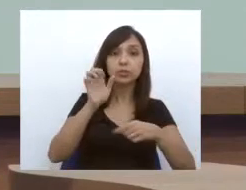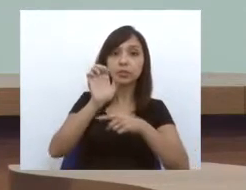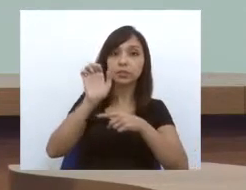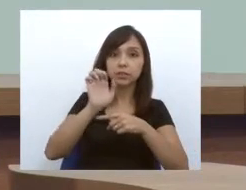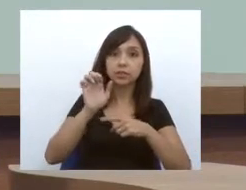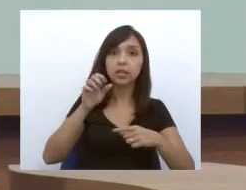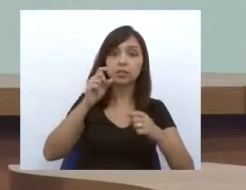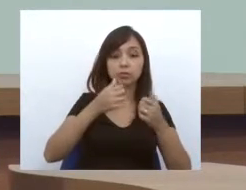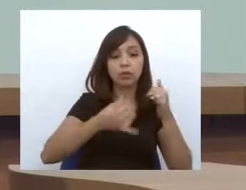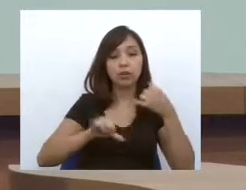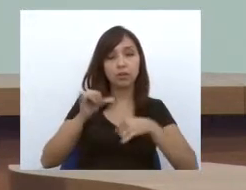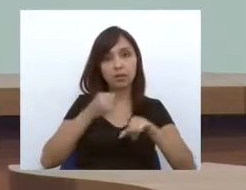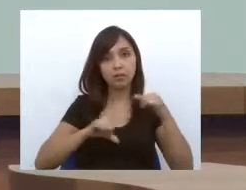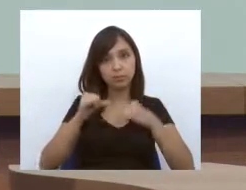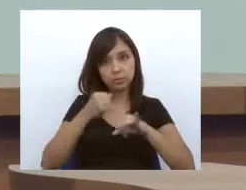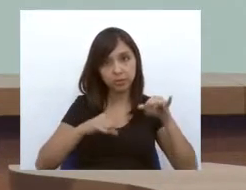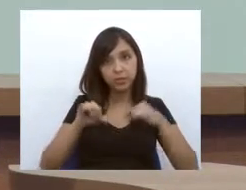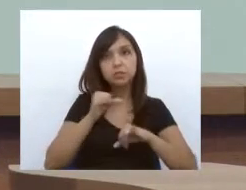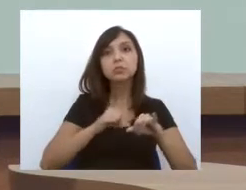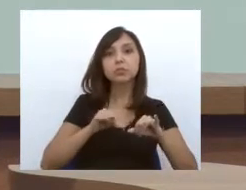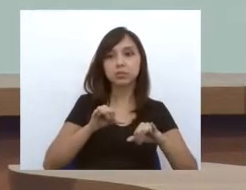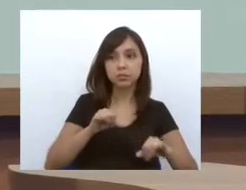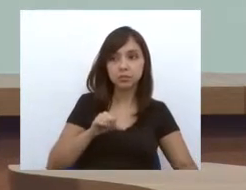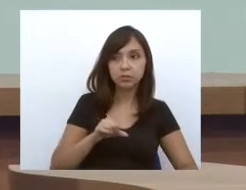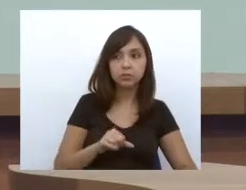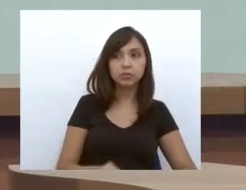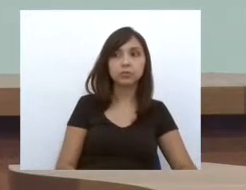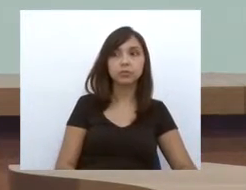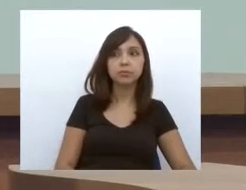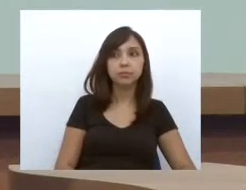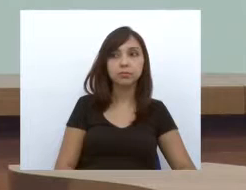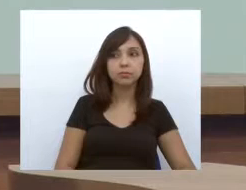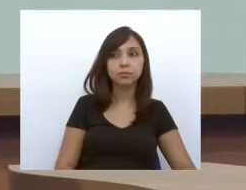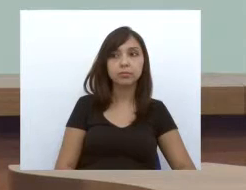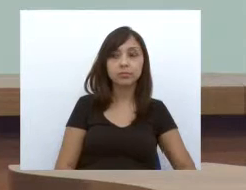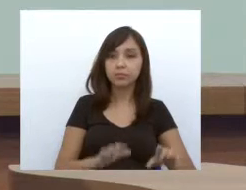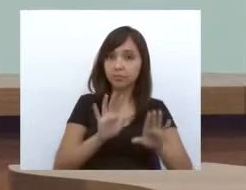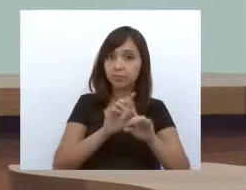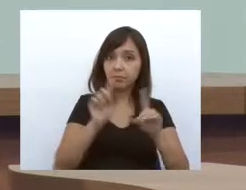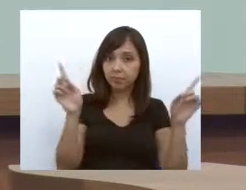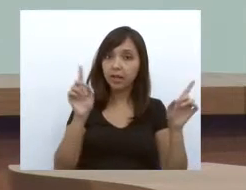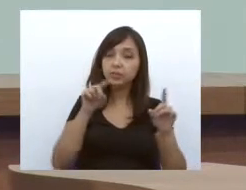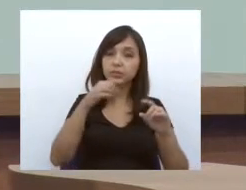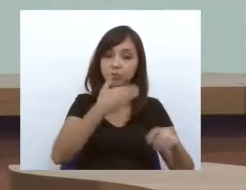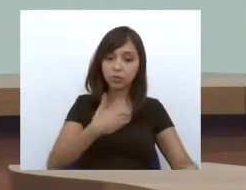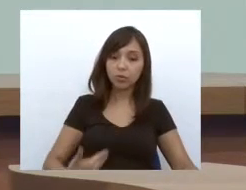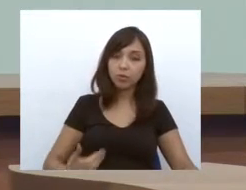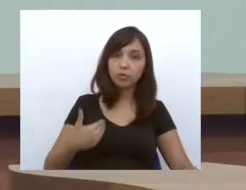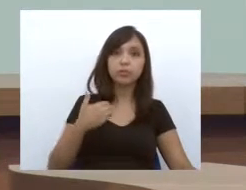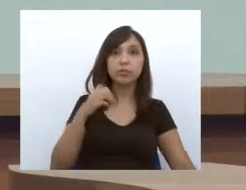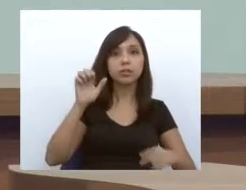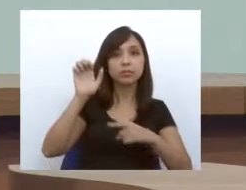o laboratório. Tiveram o Estado de São Paulo como laboratório. Mas o governo do Estado, ele